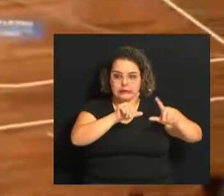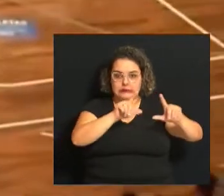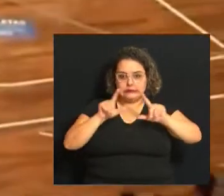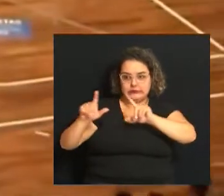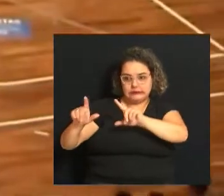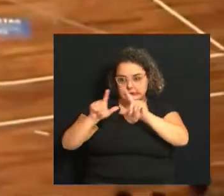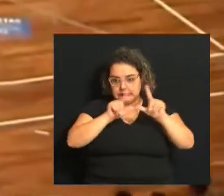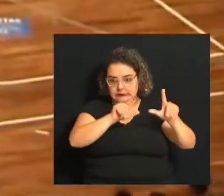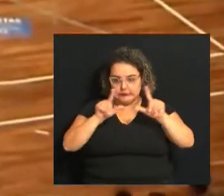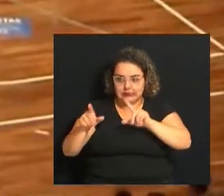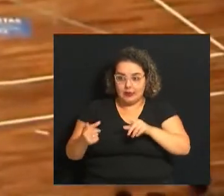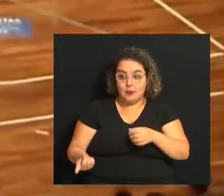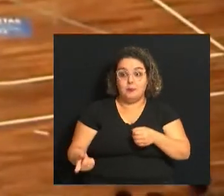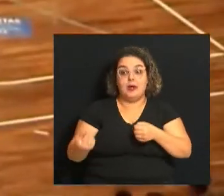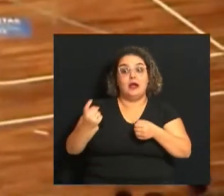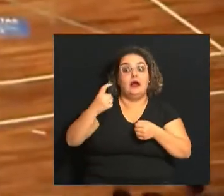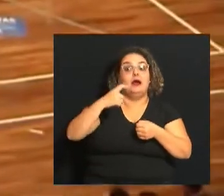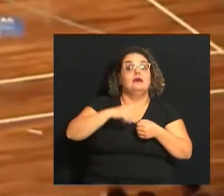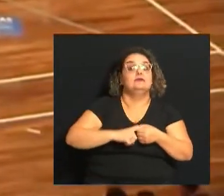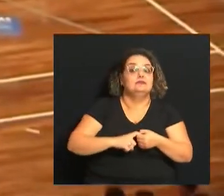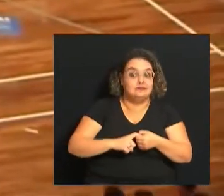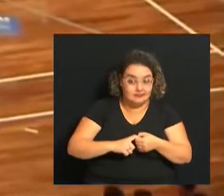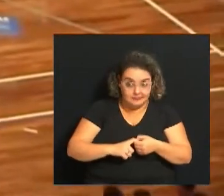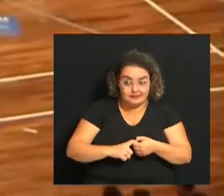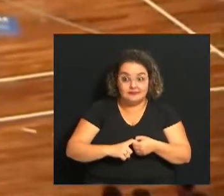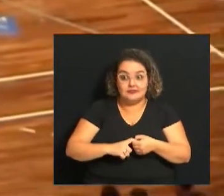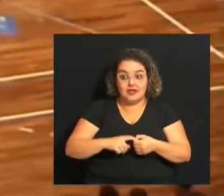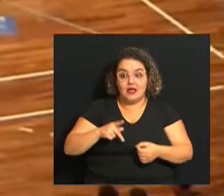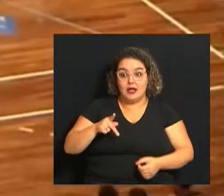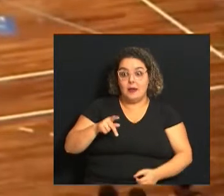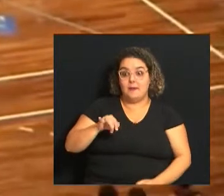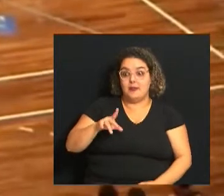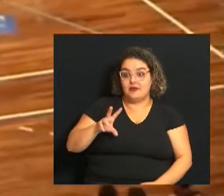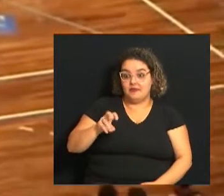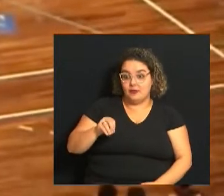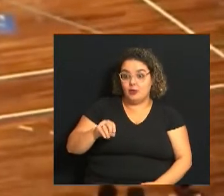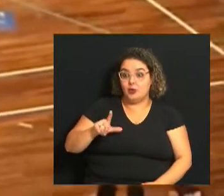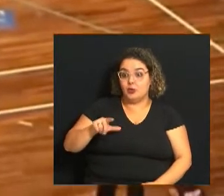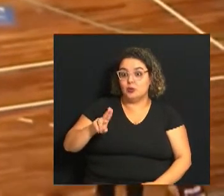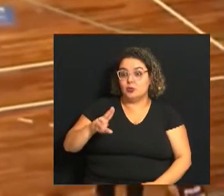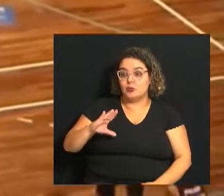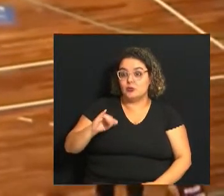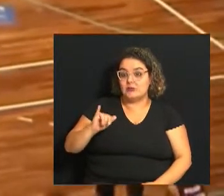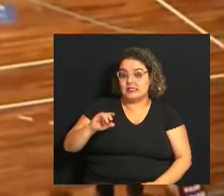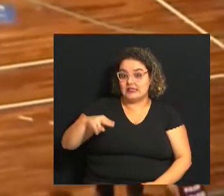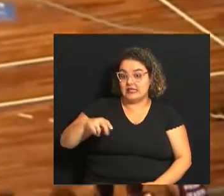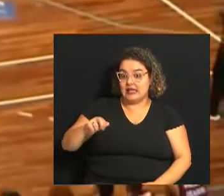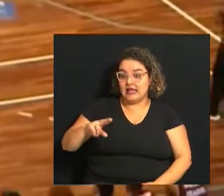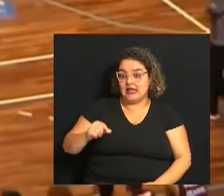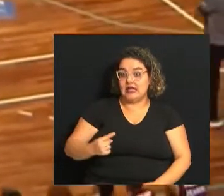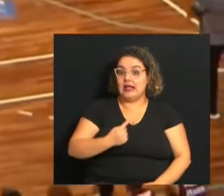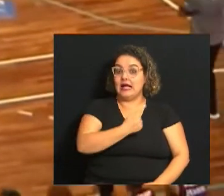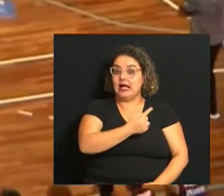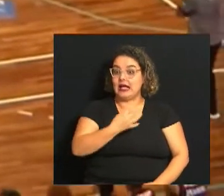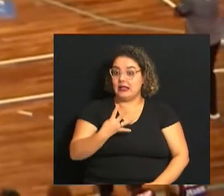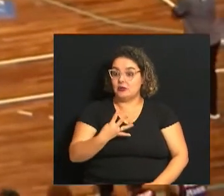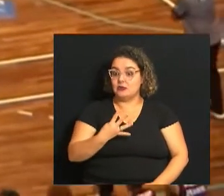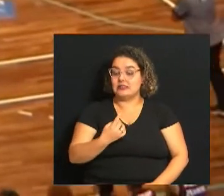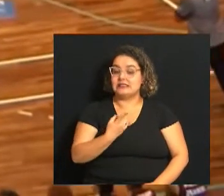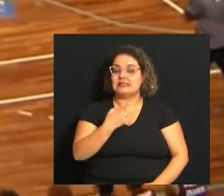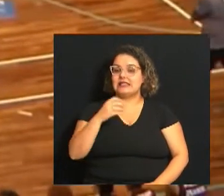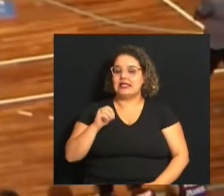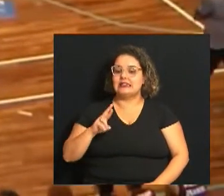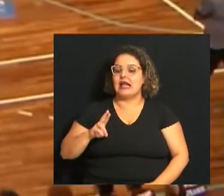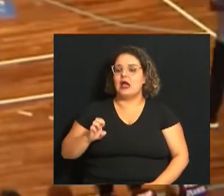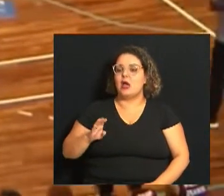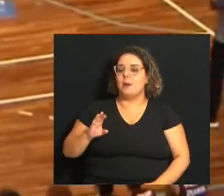o retorno à equipe da pivô Lucinara, com 14 pontos e 10 rebotes, e com a